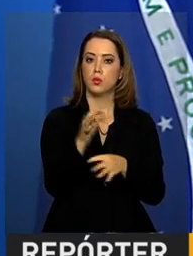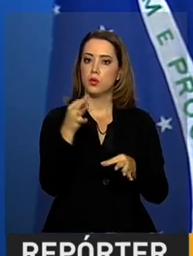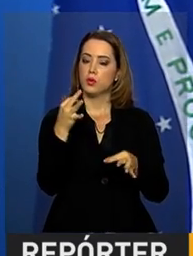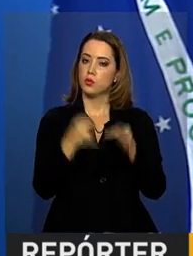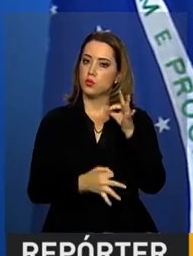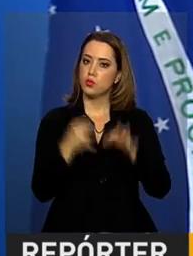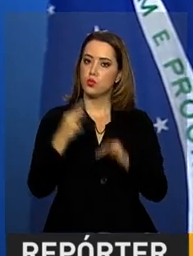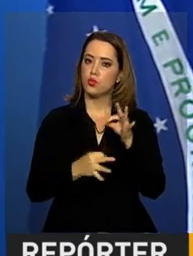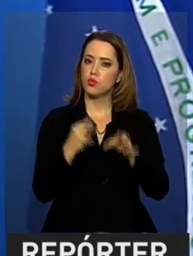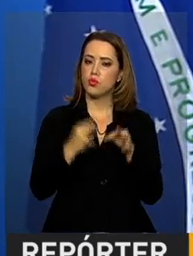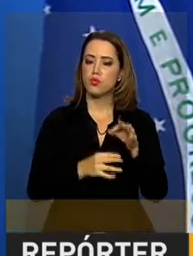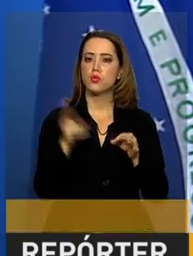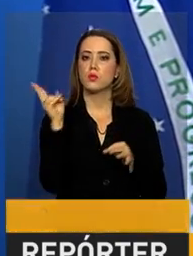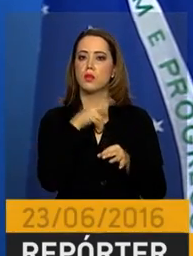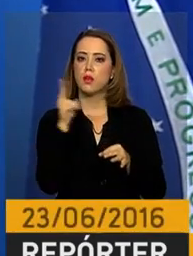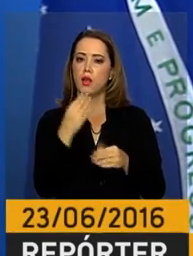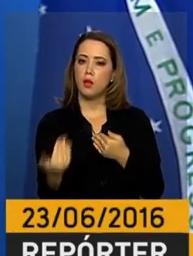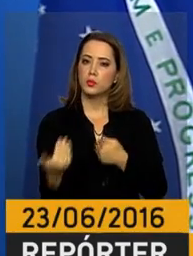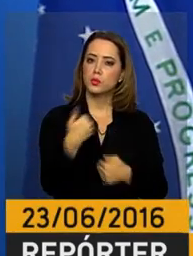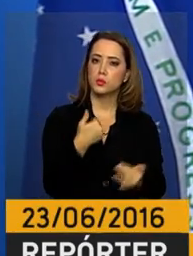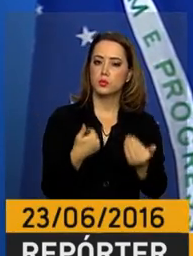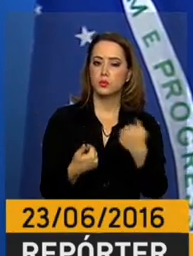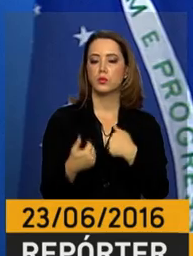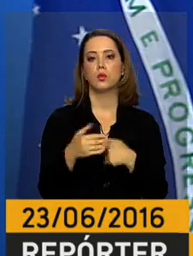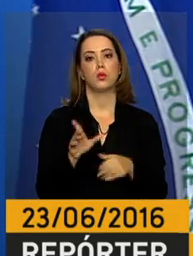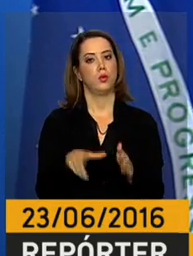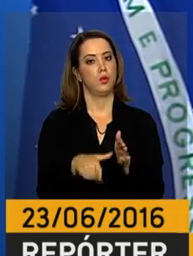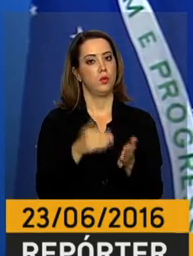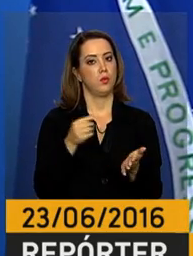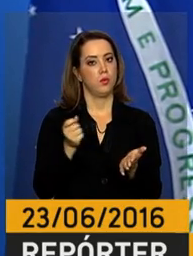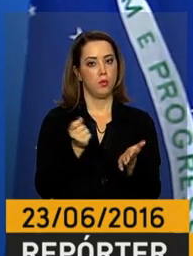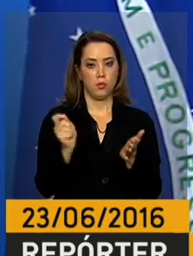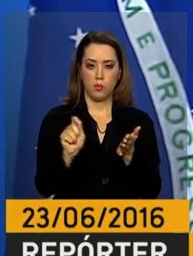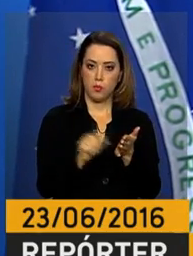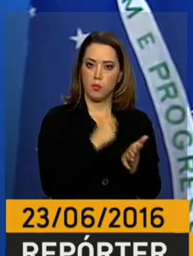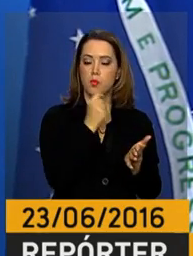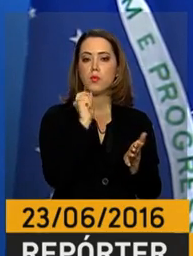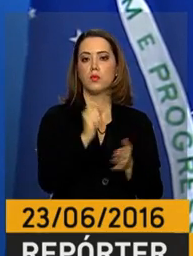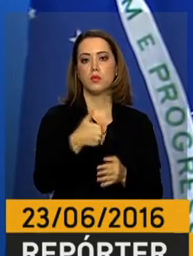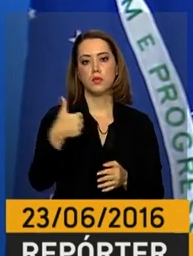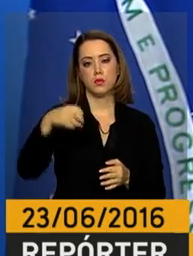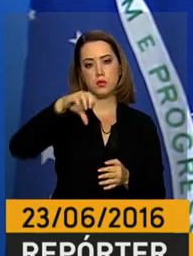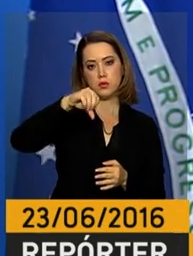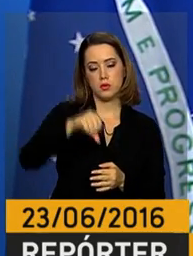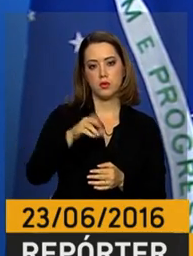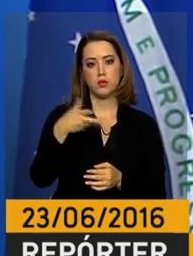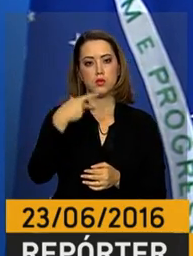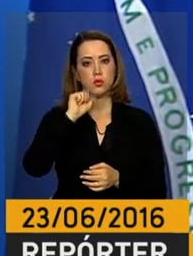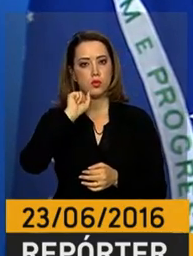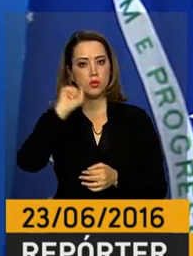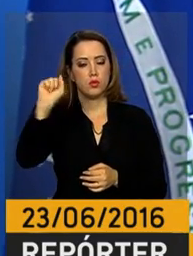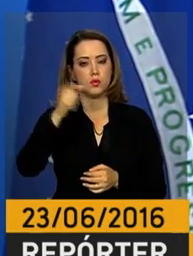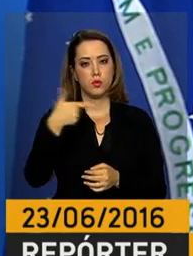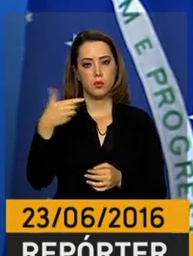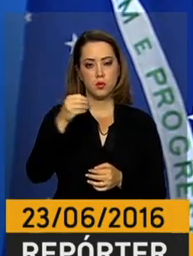efetivo assinado em 19 de Abril 2009 pelo presidente da república